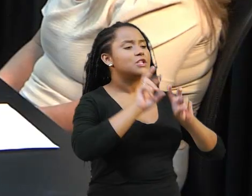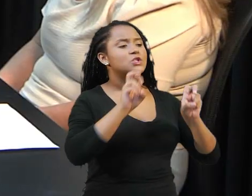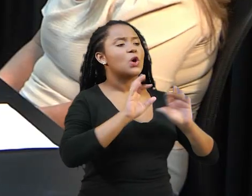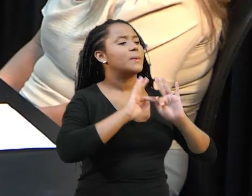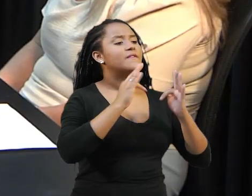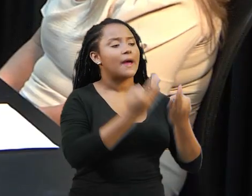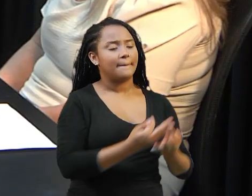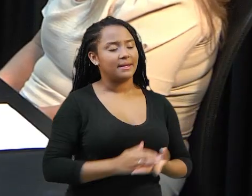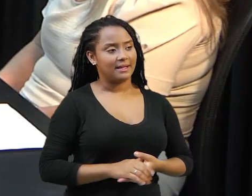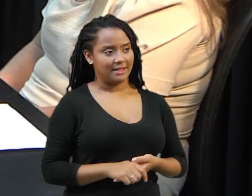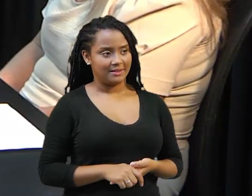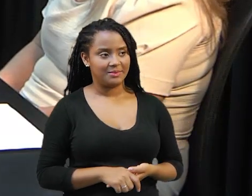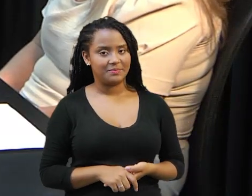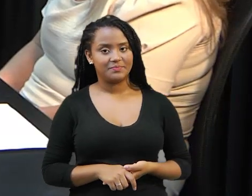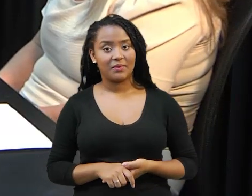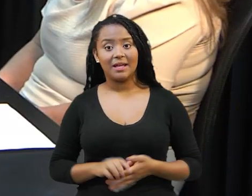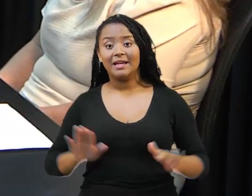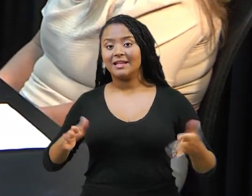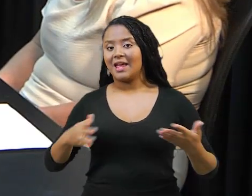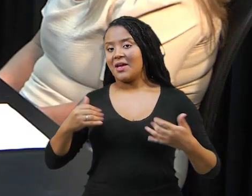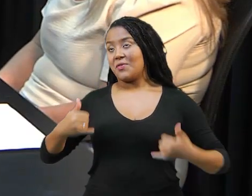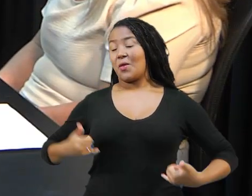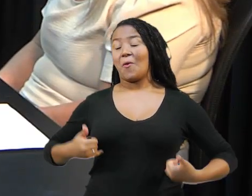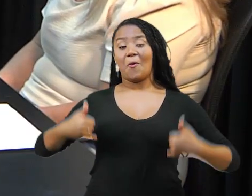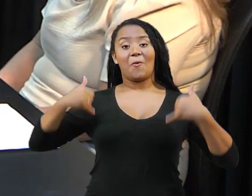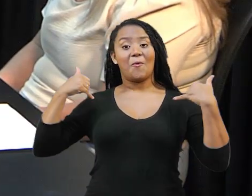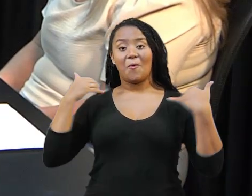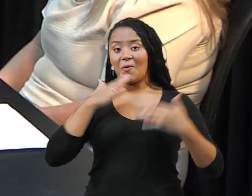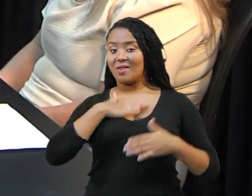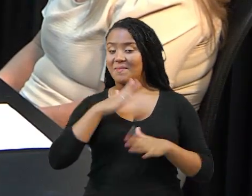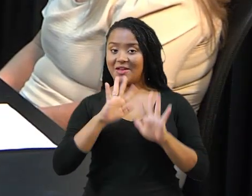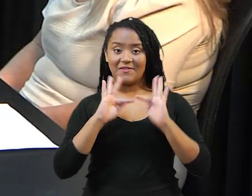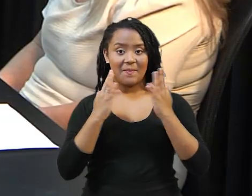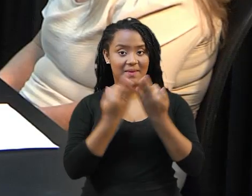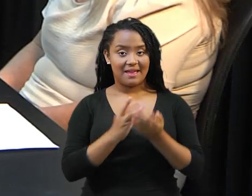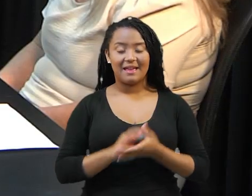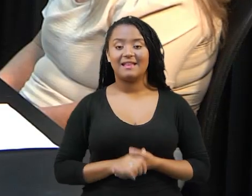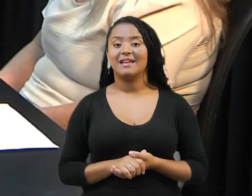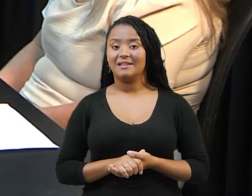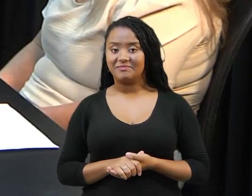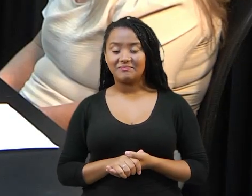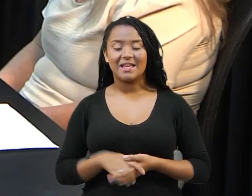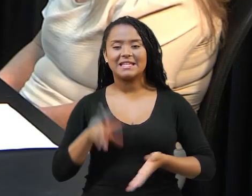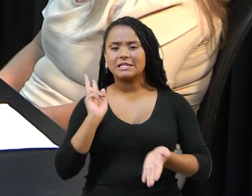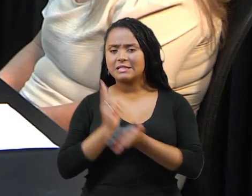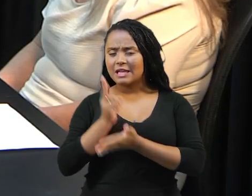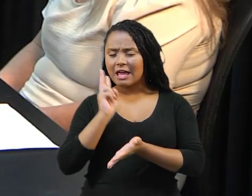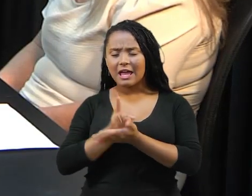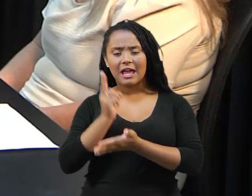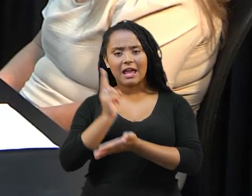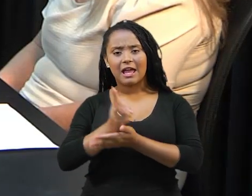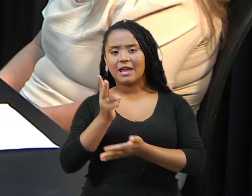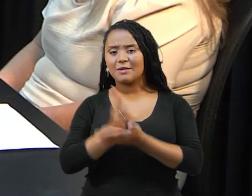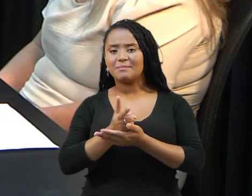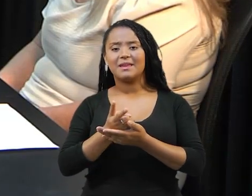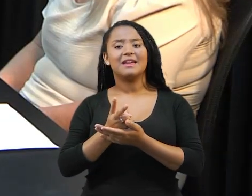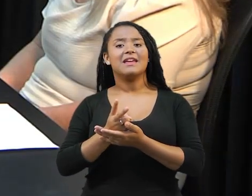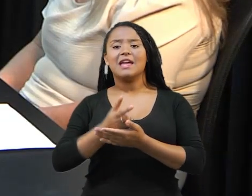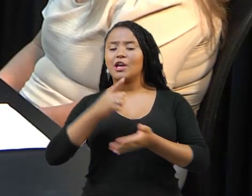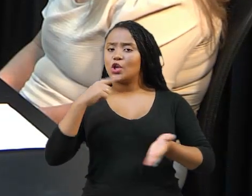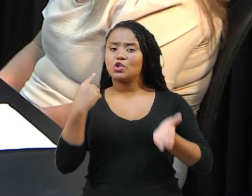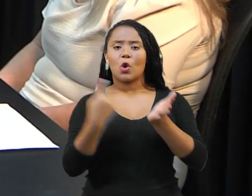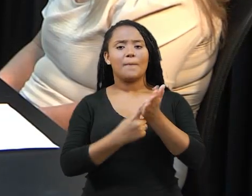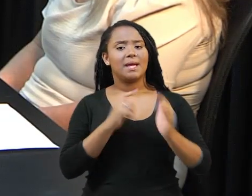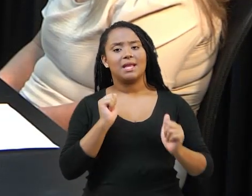Sobre a família, professor? Eu tenho o maior orgulho da minha família, né? Sempre que posso, a gente está